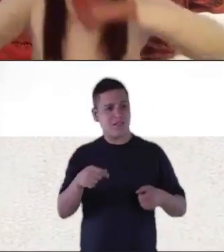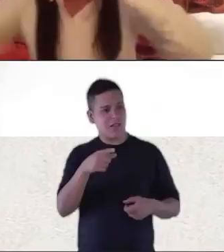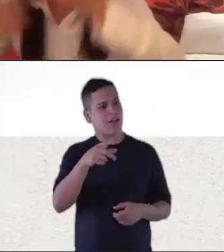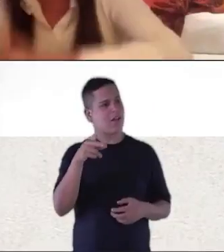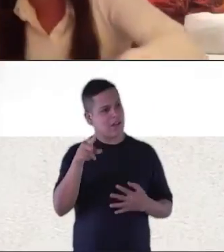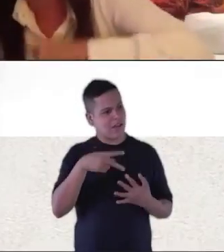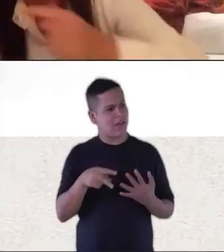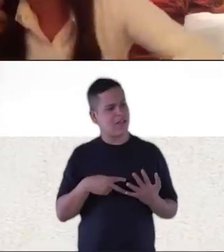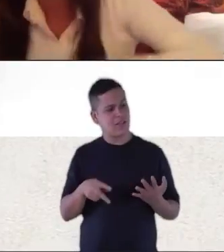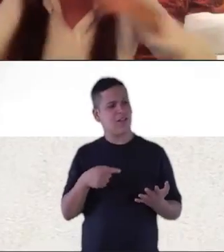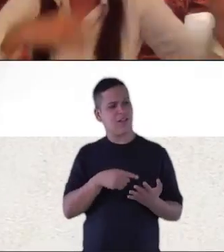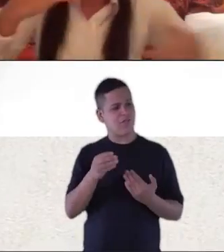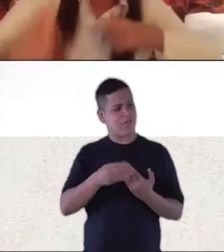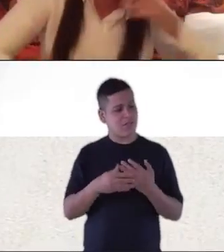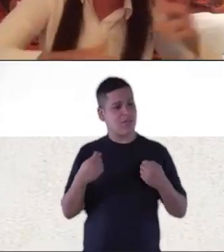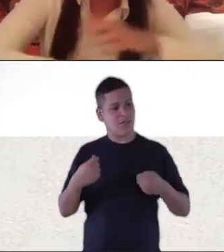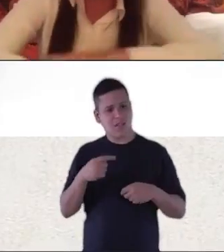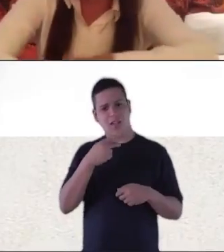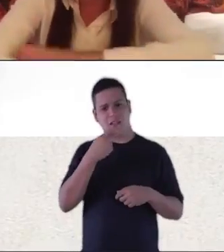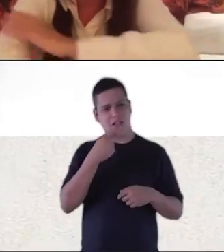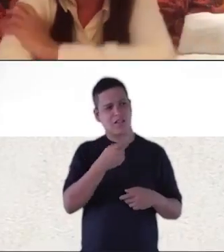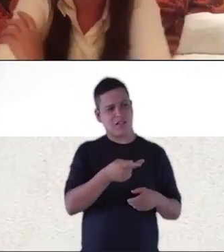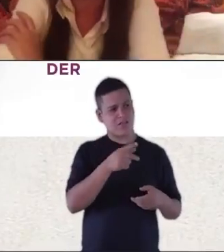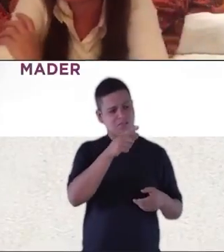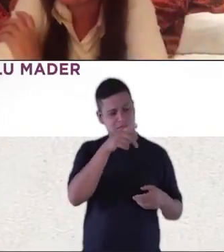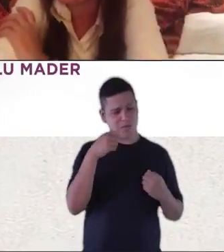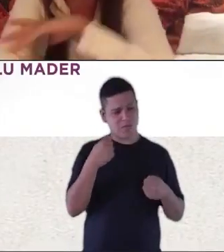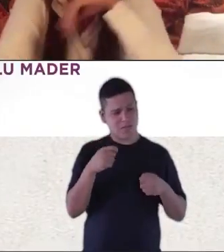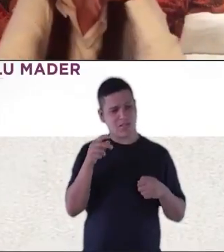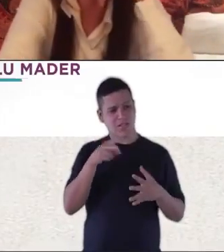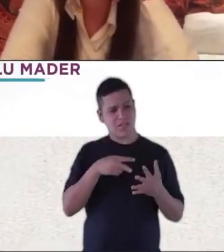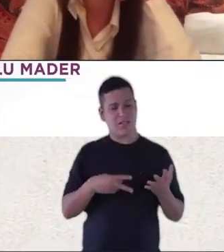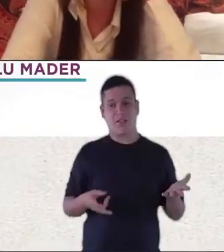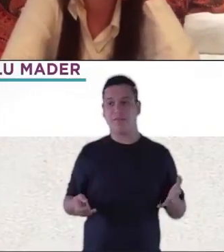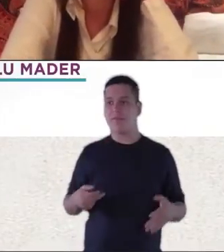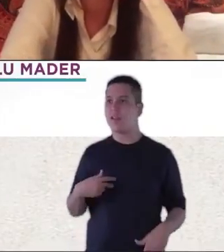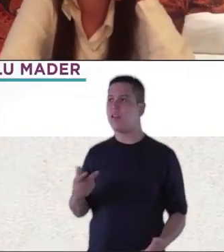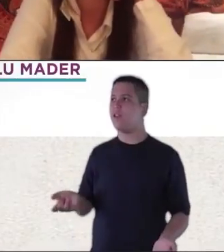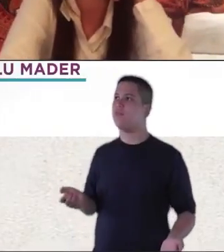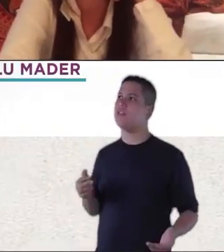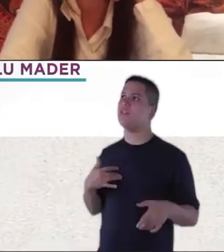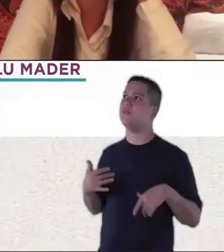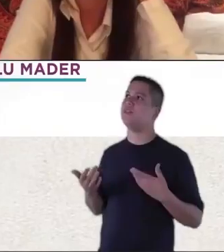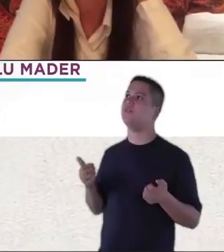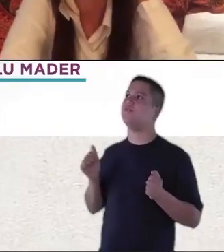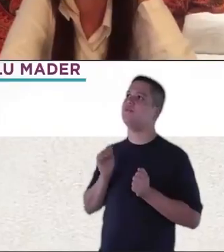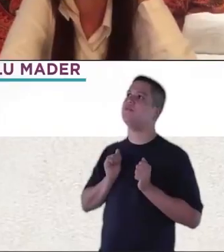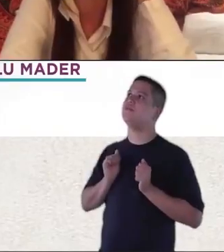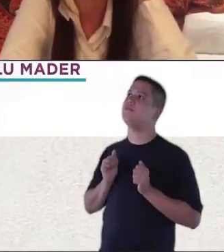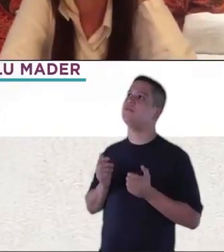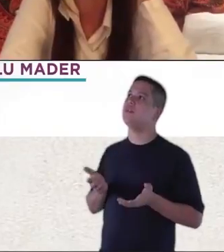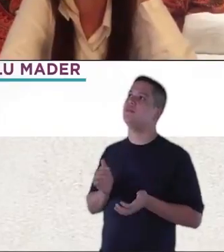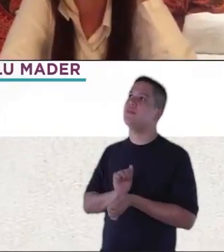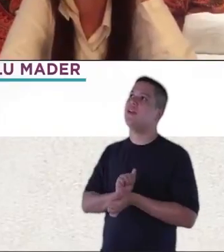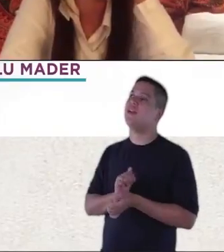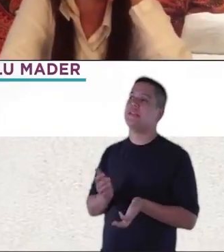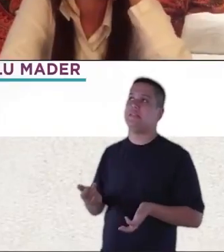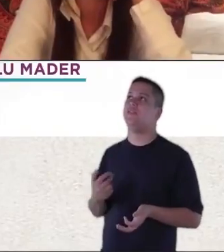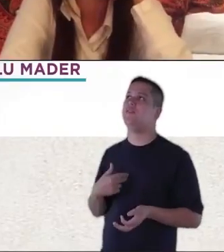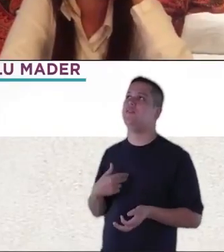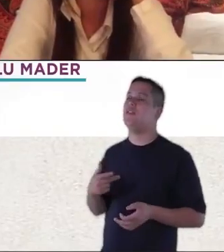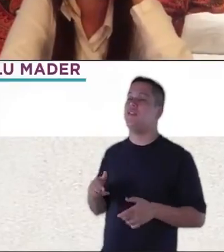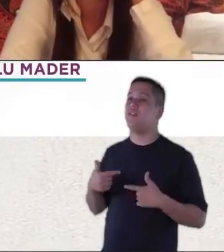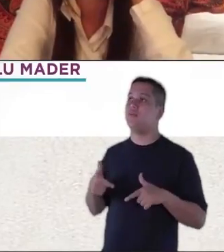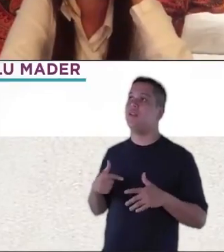dos meninos, e contando e lendo a Gaivota. Bom. E aí eu aqui, quieto, no meu escritório, aqui trabalhando, de repente eu apareço